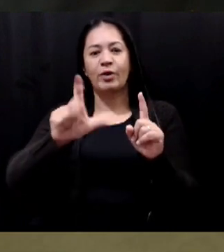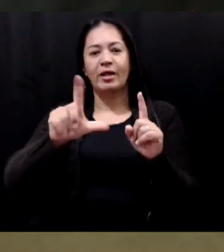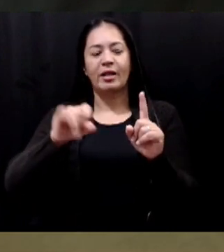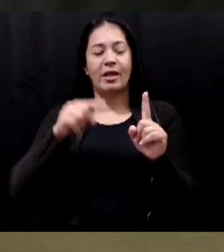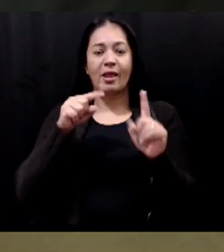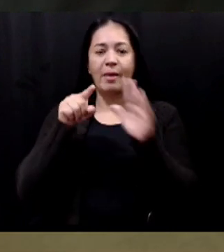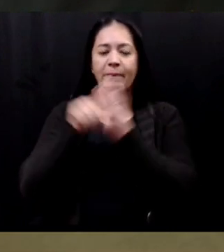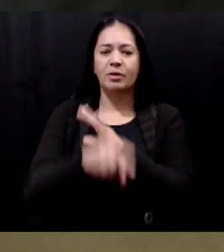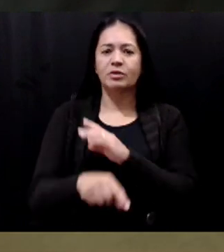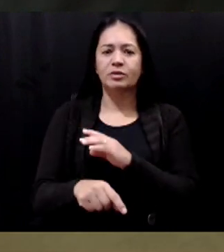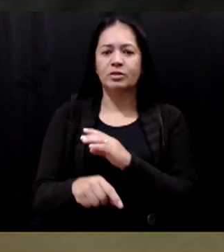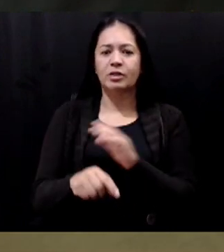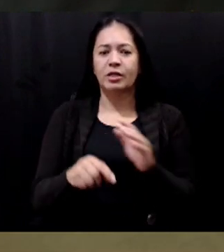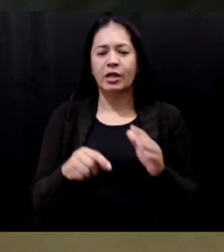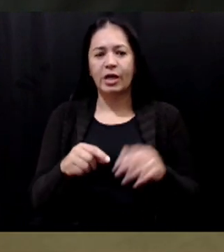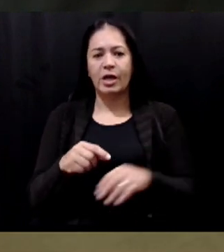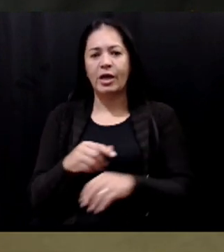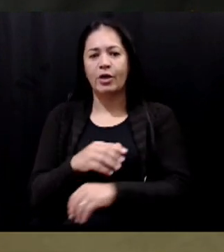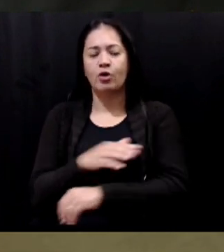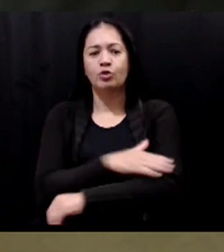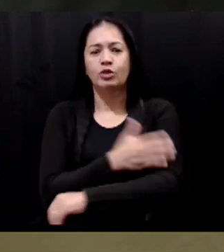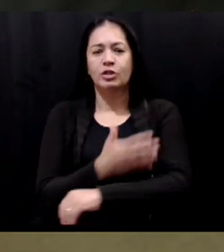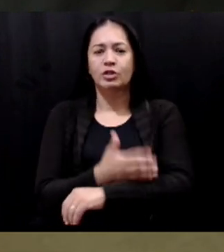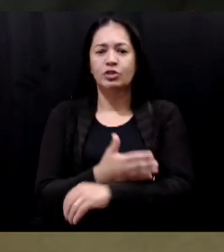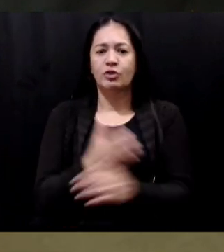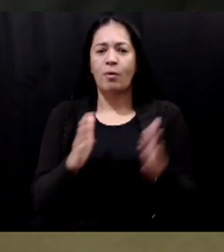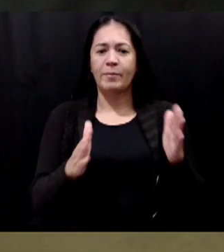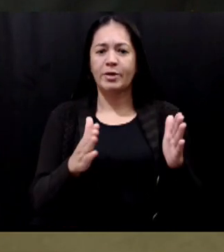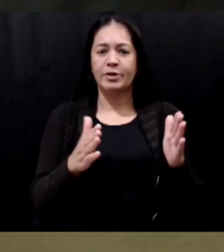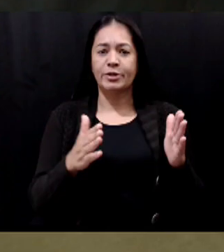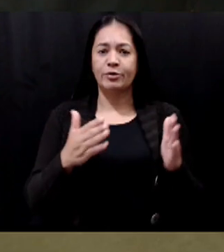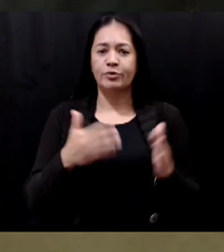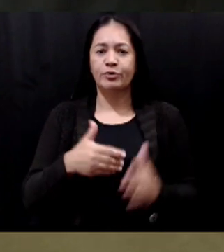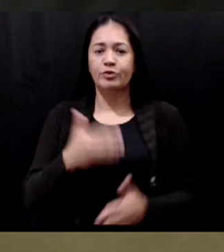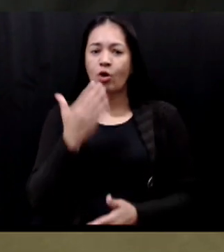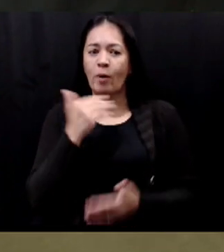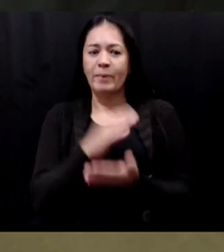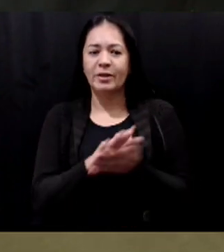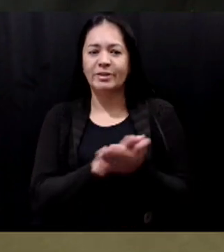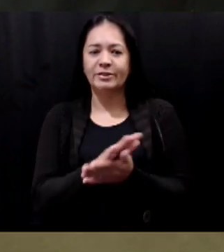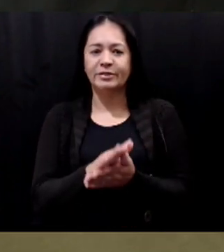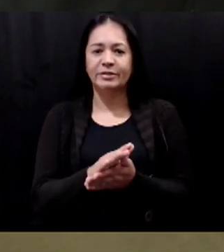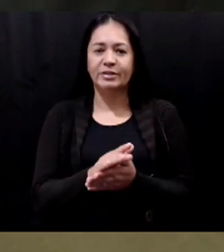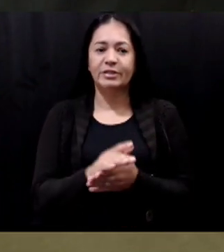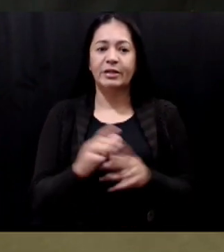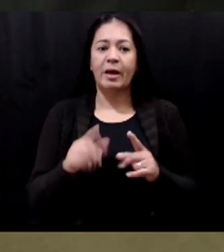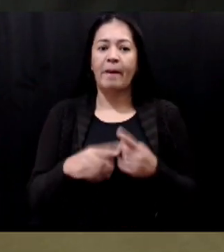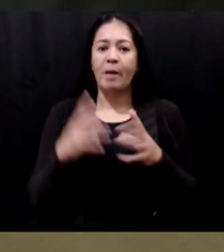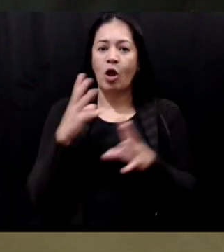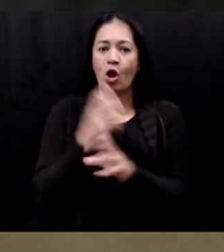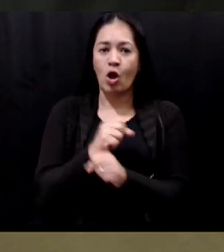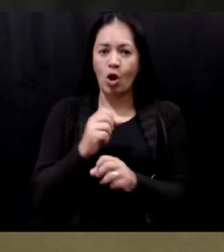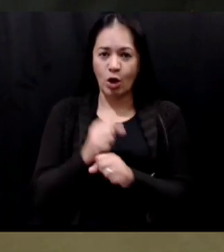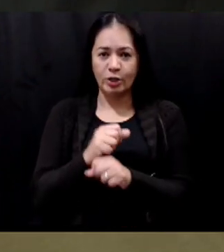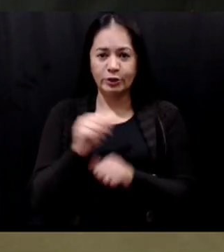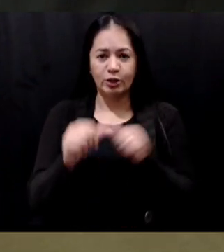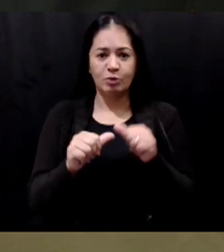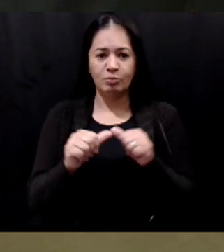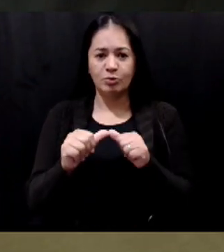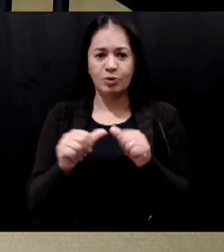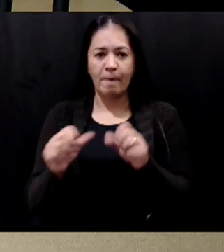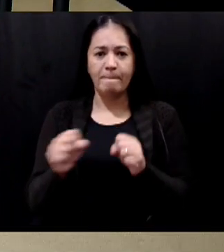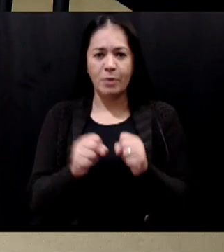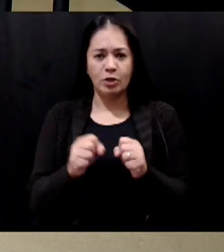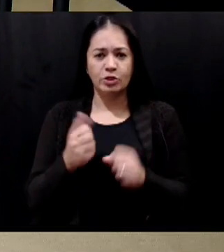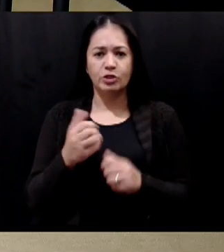durante o dia e exagerar à noite faz engordar, mesmo que a quantidade total de calorias do dia não mude? E